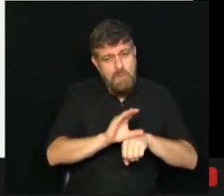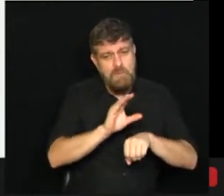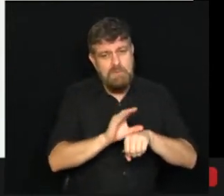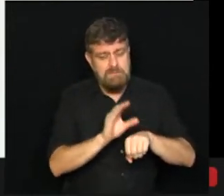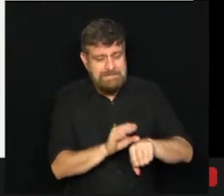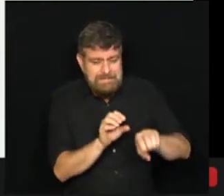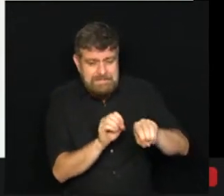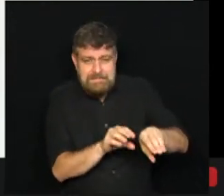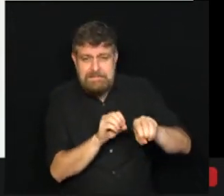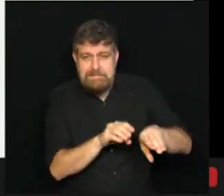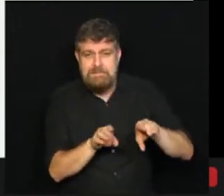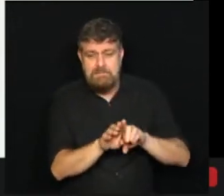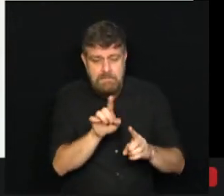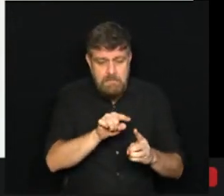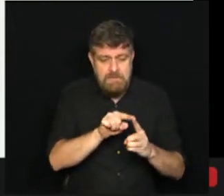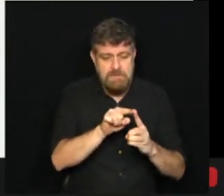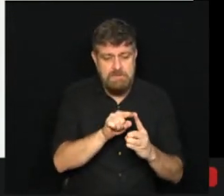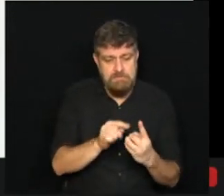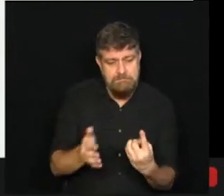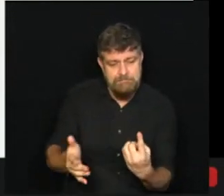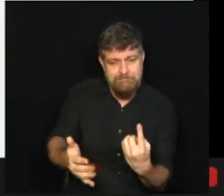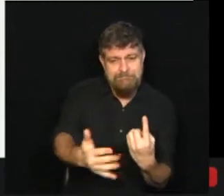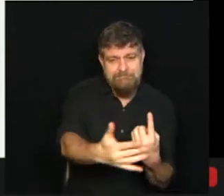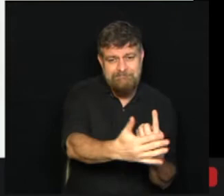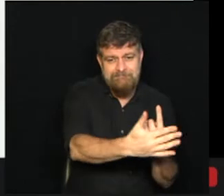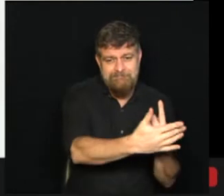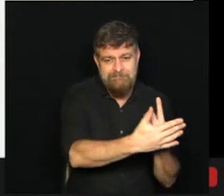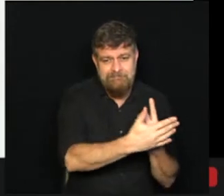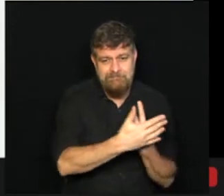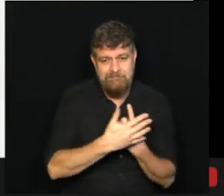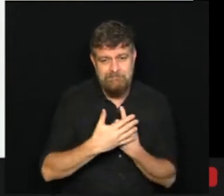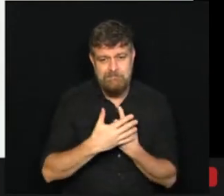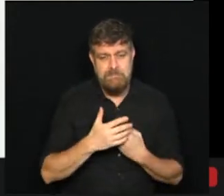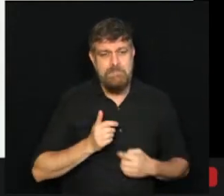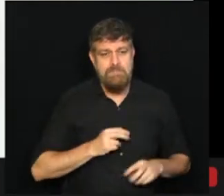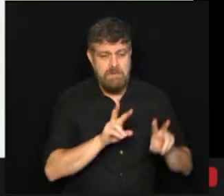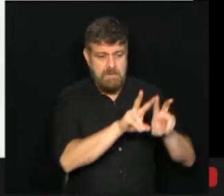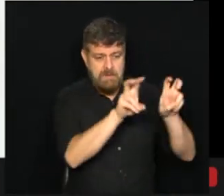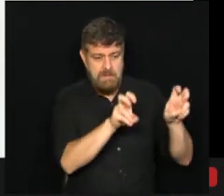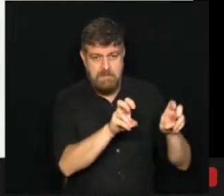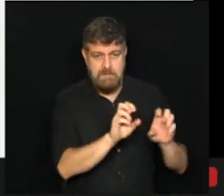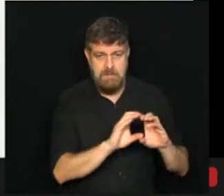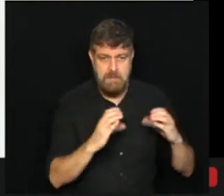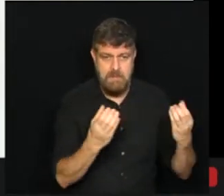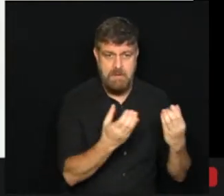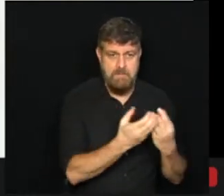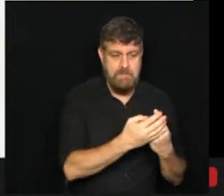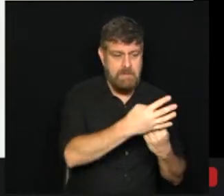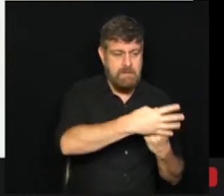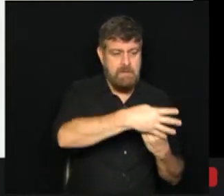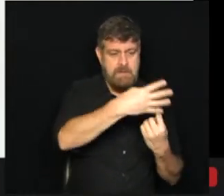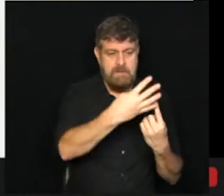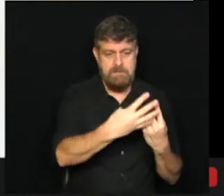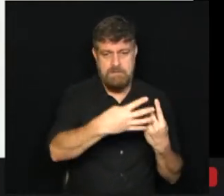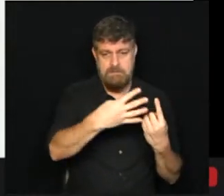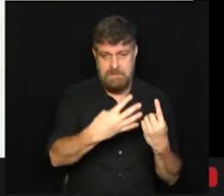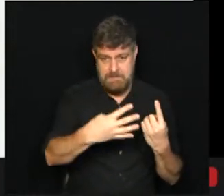de acolhimento dessas questões, inclusive referente à comunidade LGBTQI, a mais,